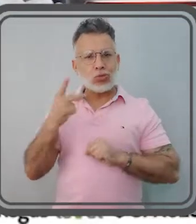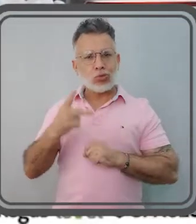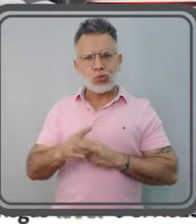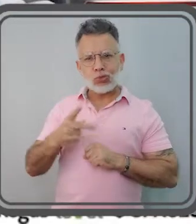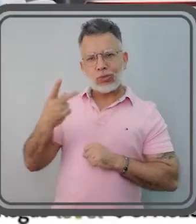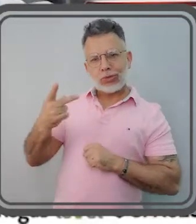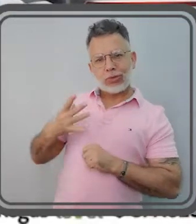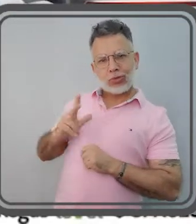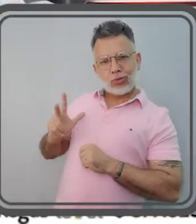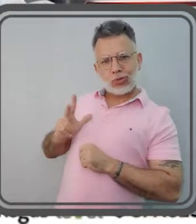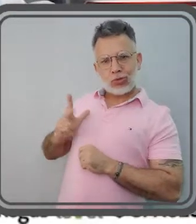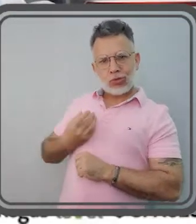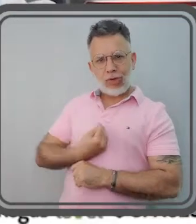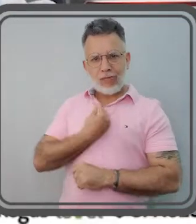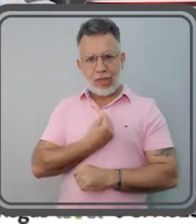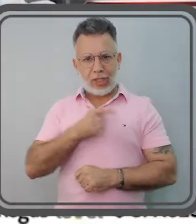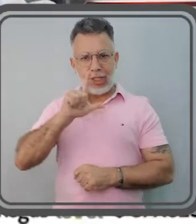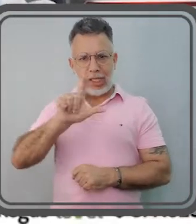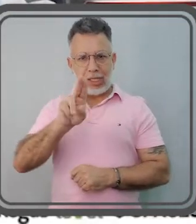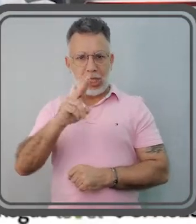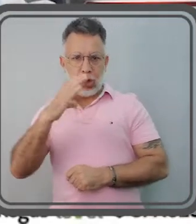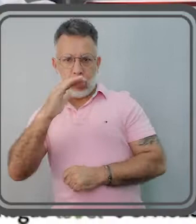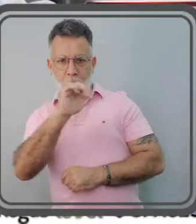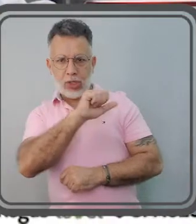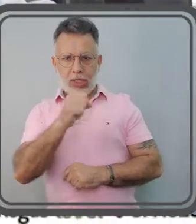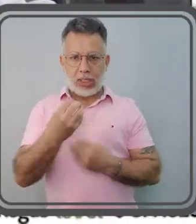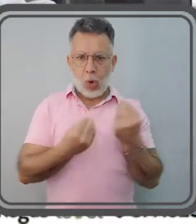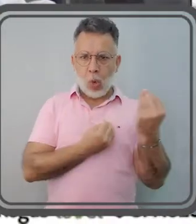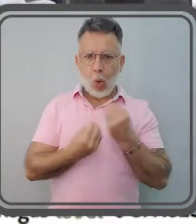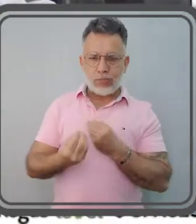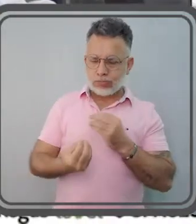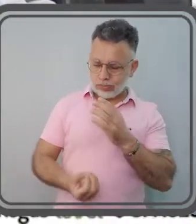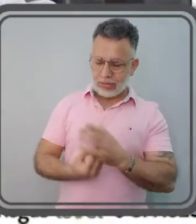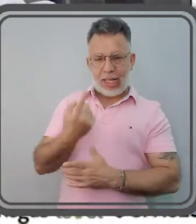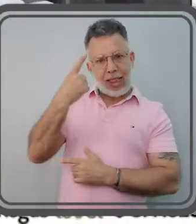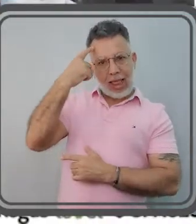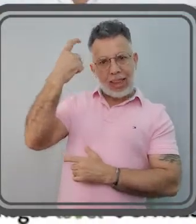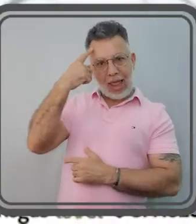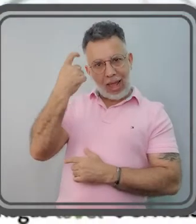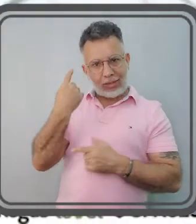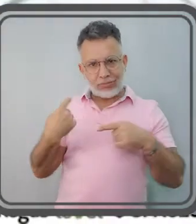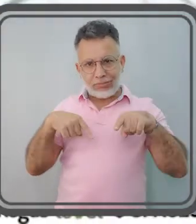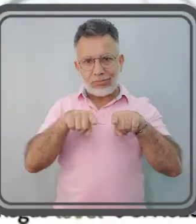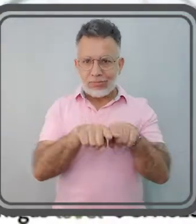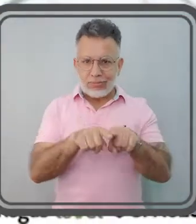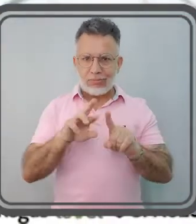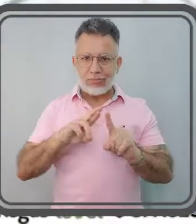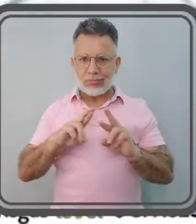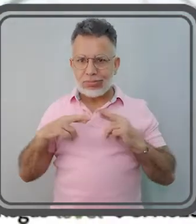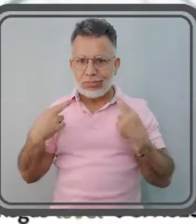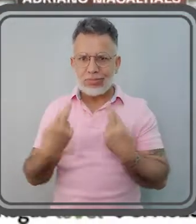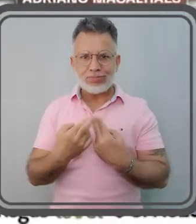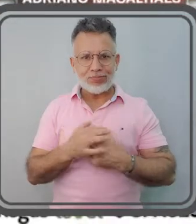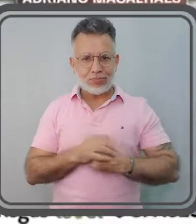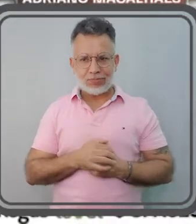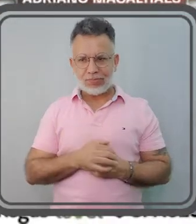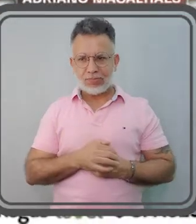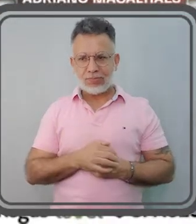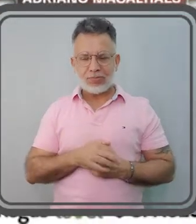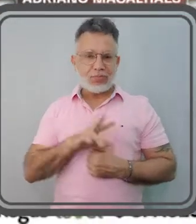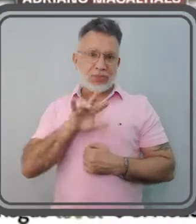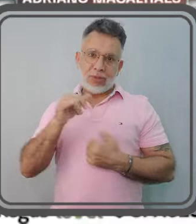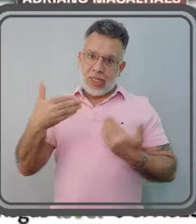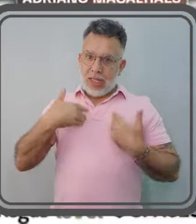de franquias? Vamos lá, Adriano. Bom, cara, eu sou capixaba, né? Eu sou do Espírito Santo, eu vim para São Paulo